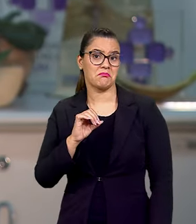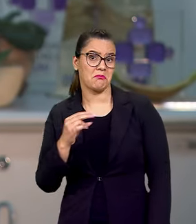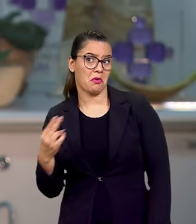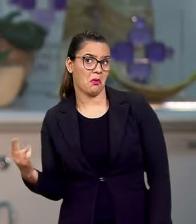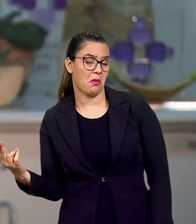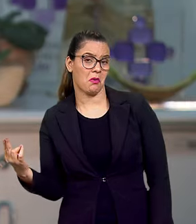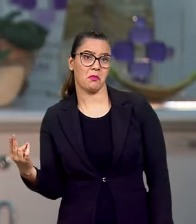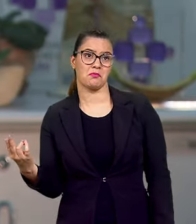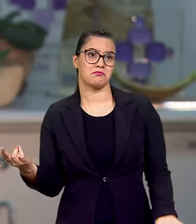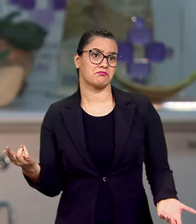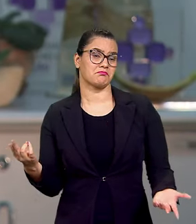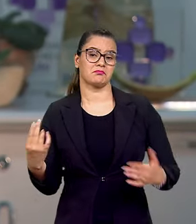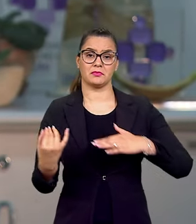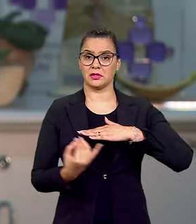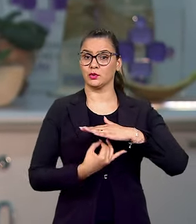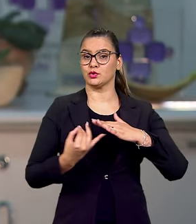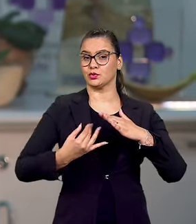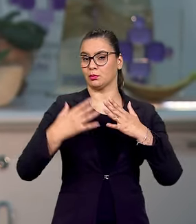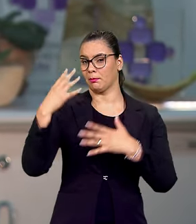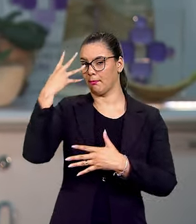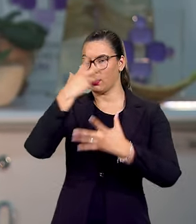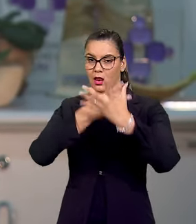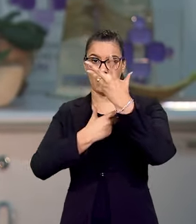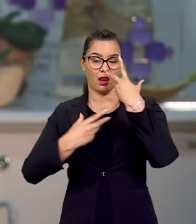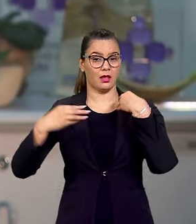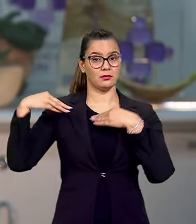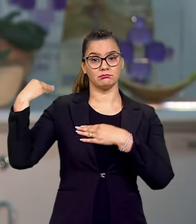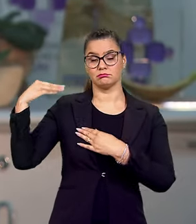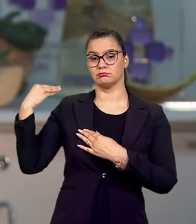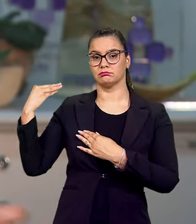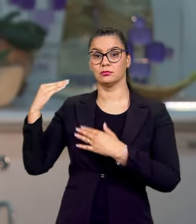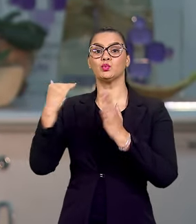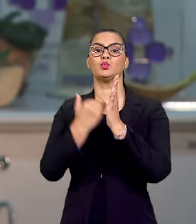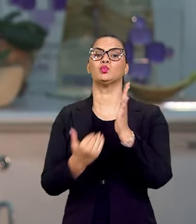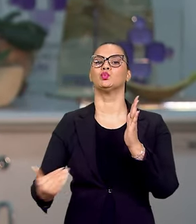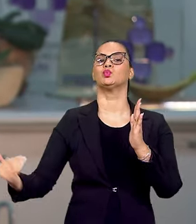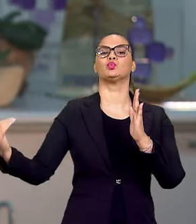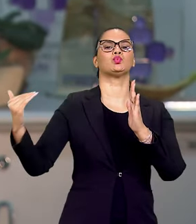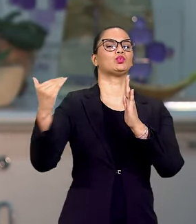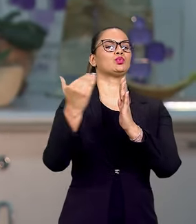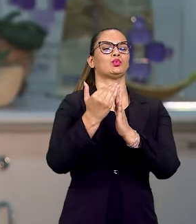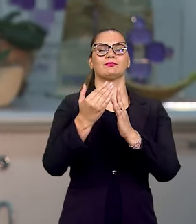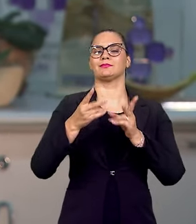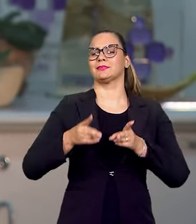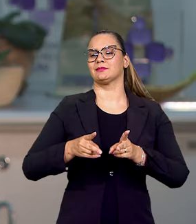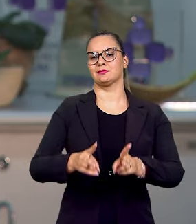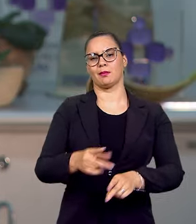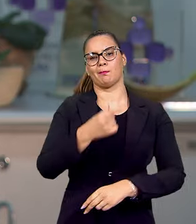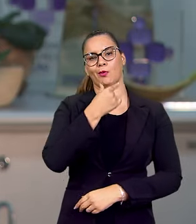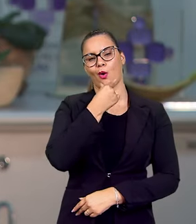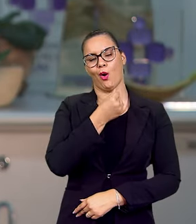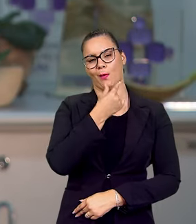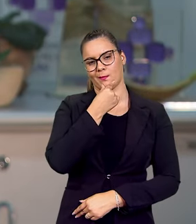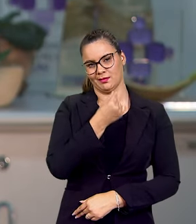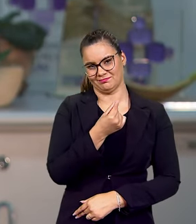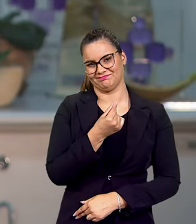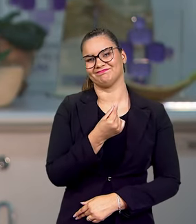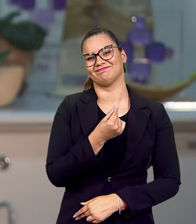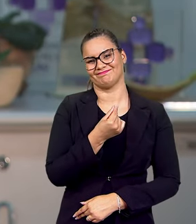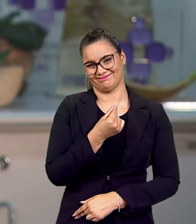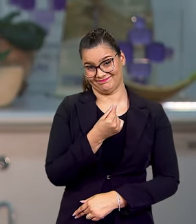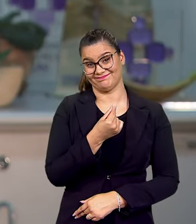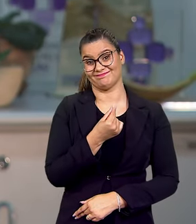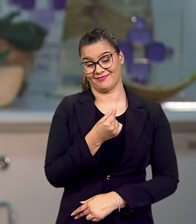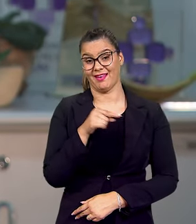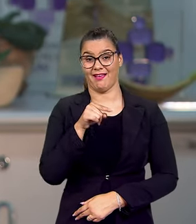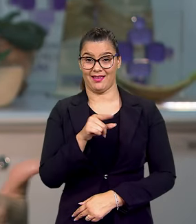de roupas, ou até mesmo para institutos de beleza. E quem fica no topo da pirâmide são os